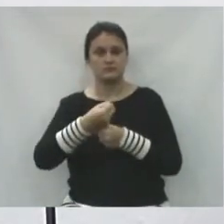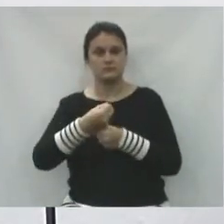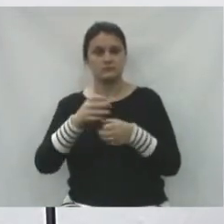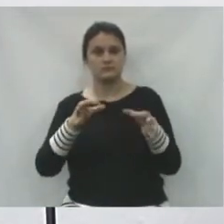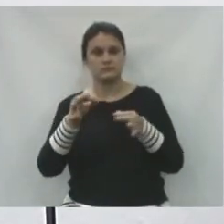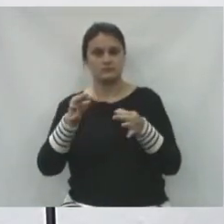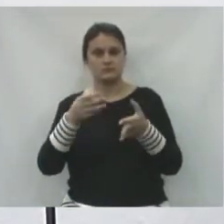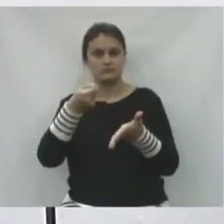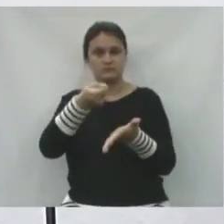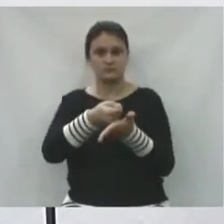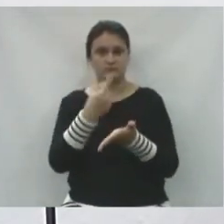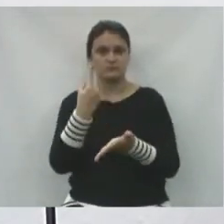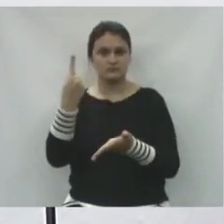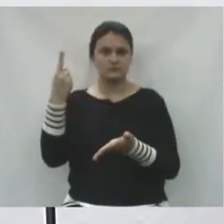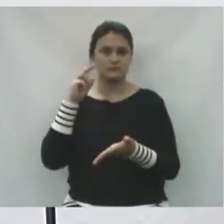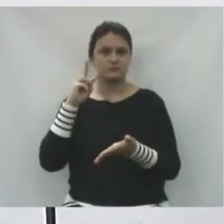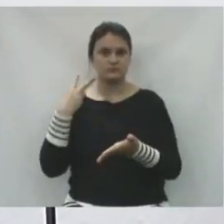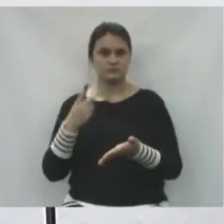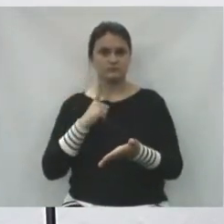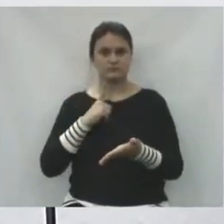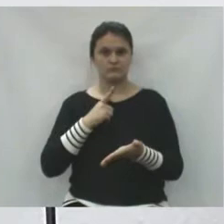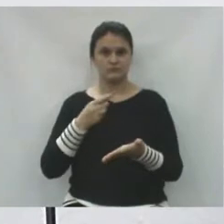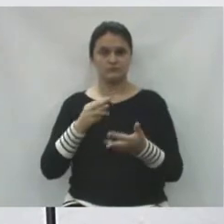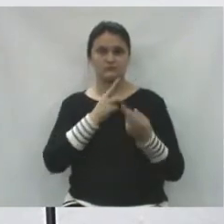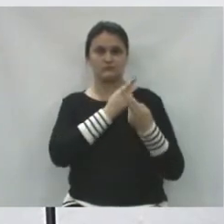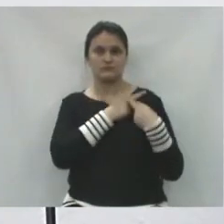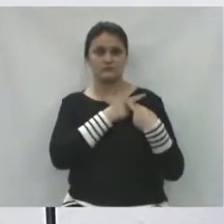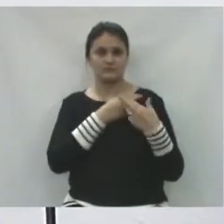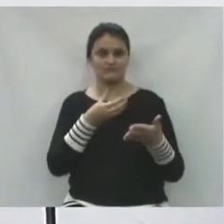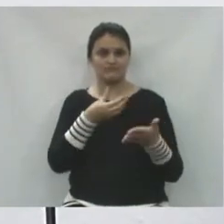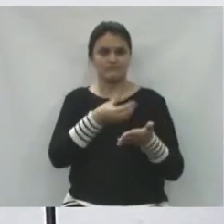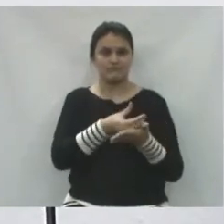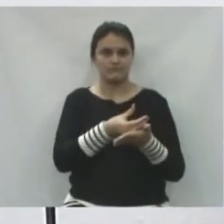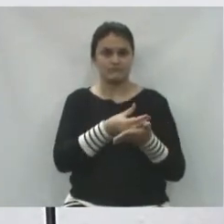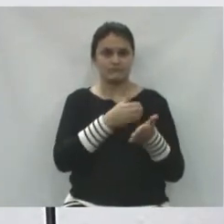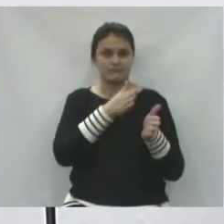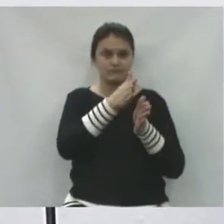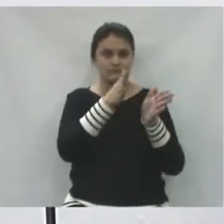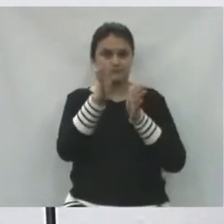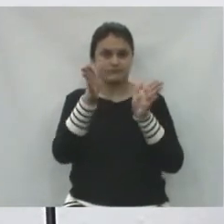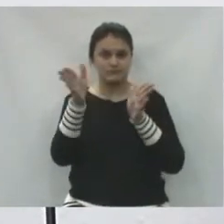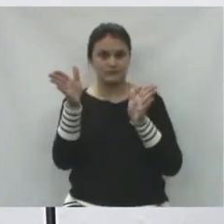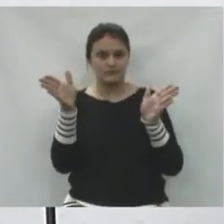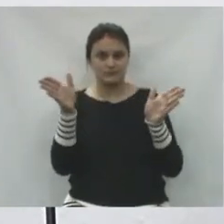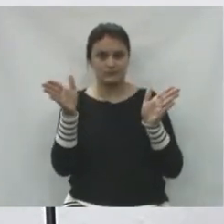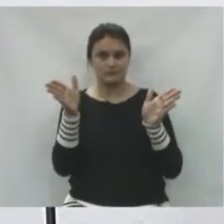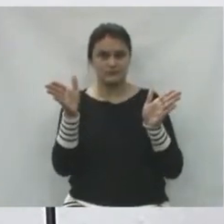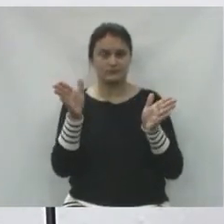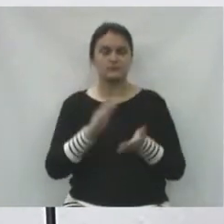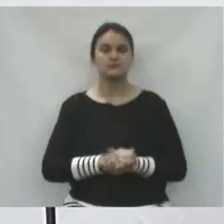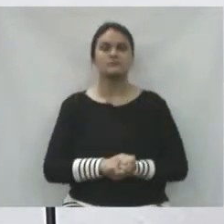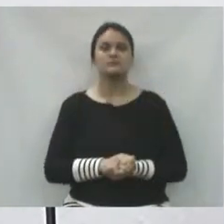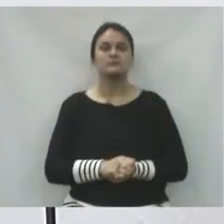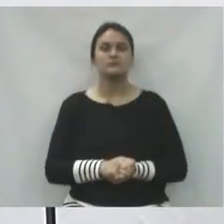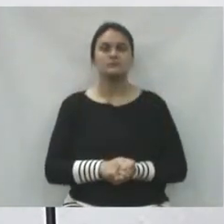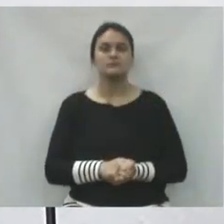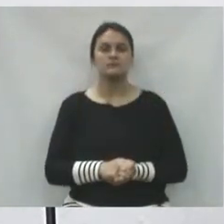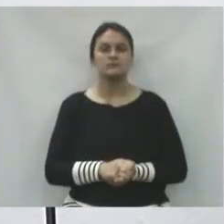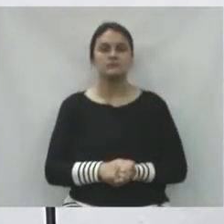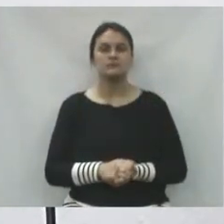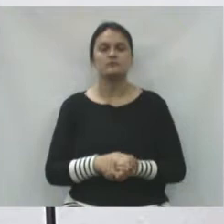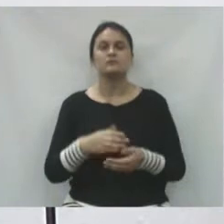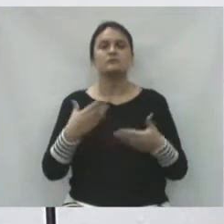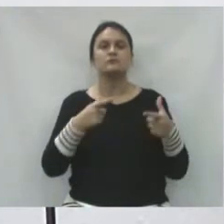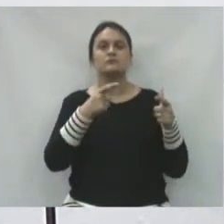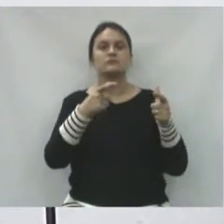do orçamento impositivo. Para que possamos destinar o orçamento impositivo